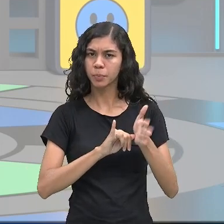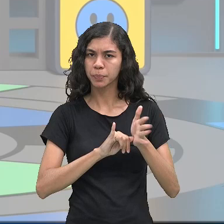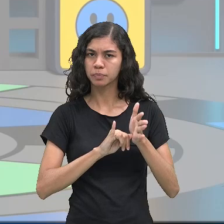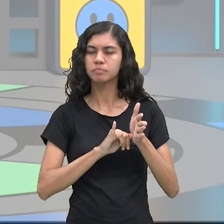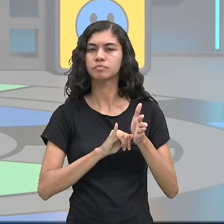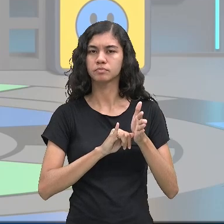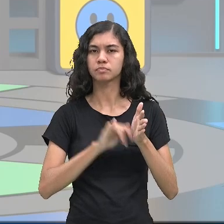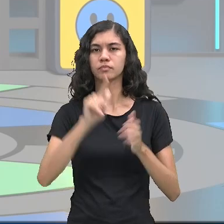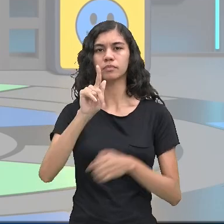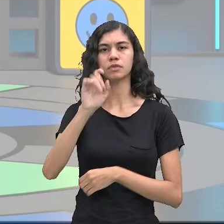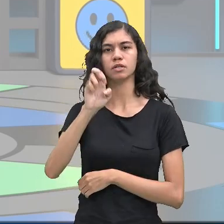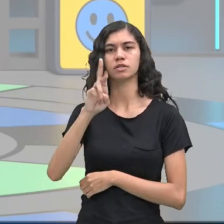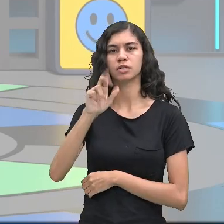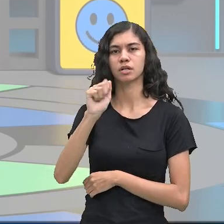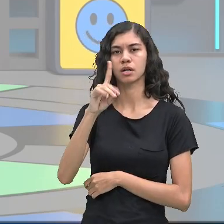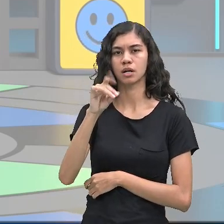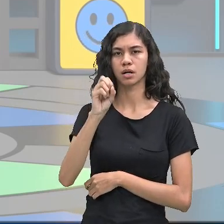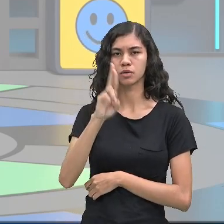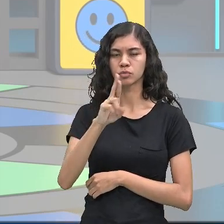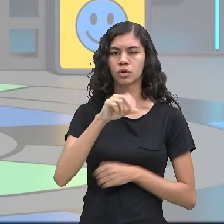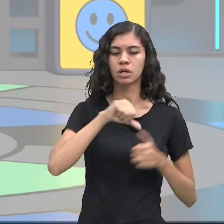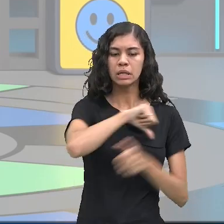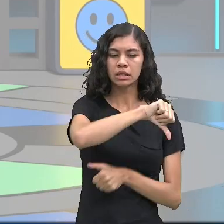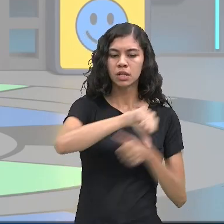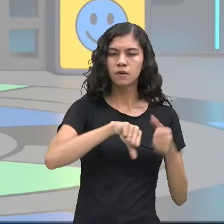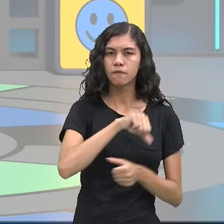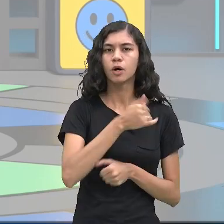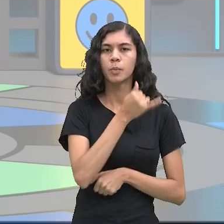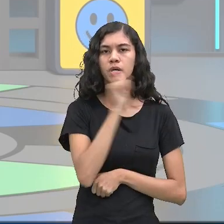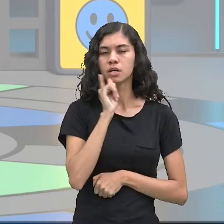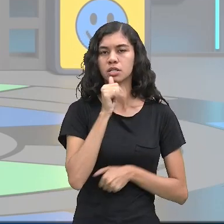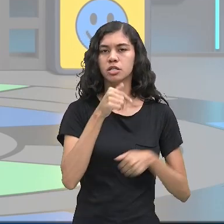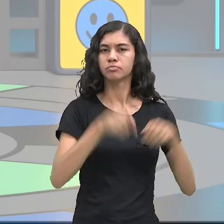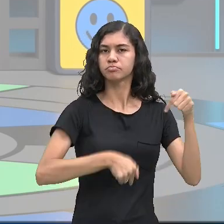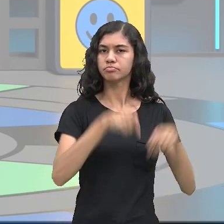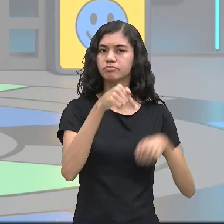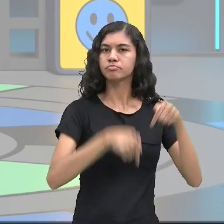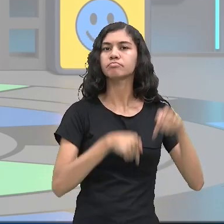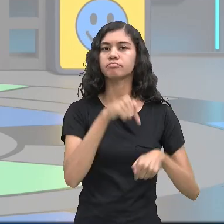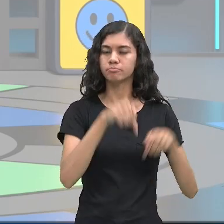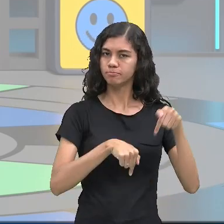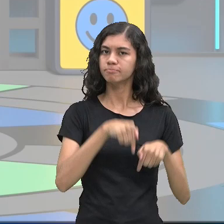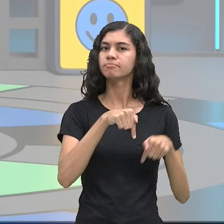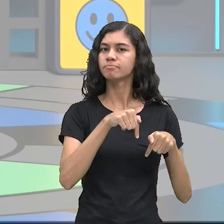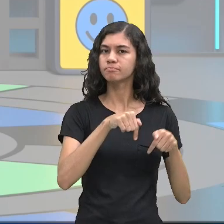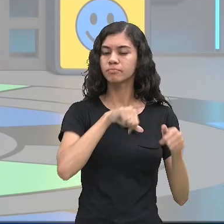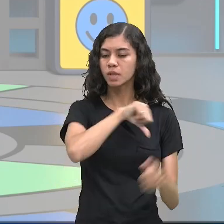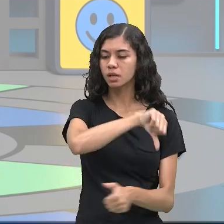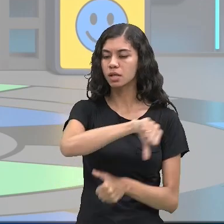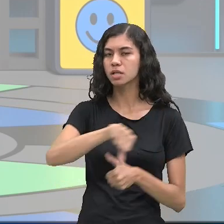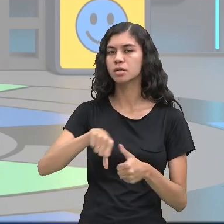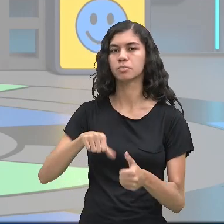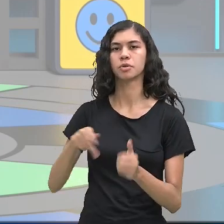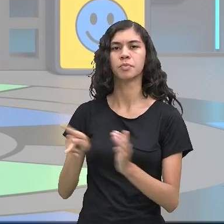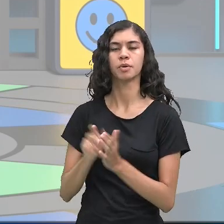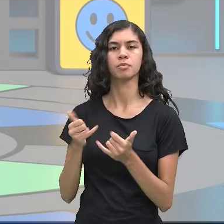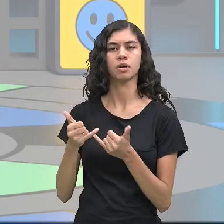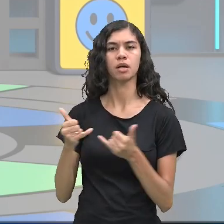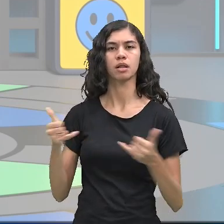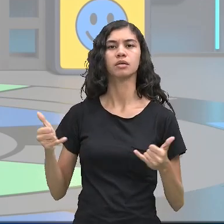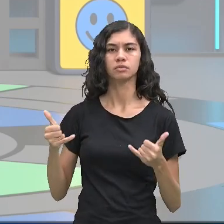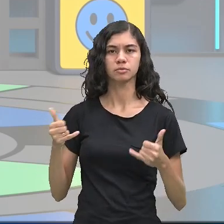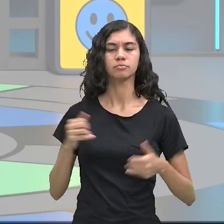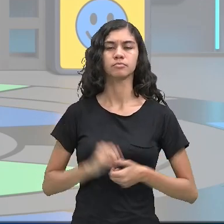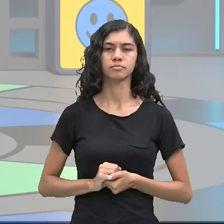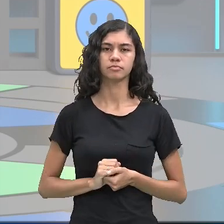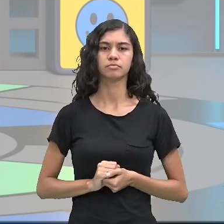a energia química, a energia ali das soluções eletrolíticas, não é? Em energia elétrica, tá